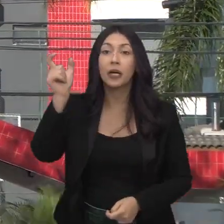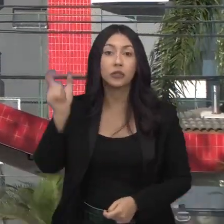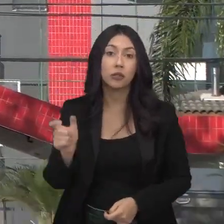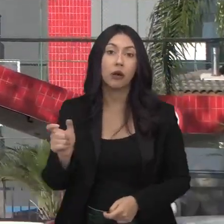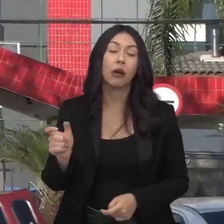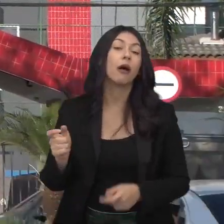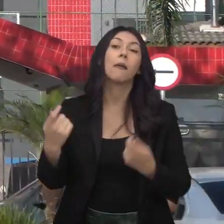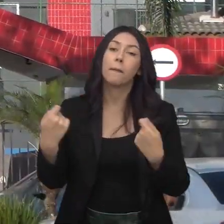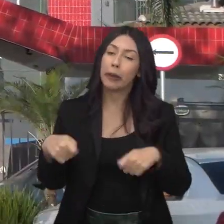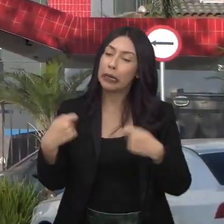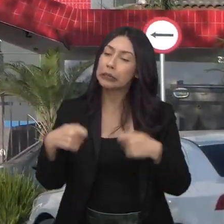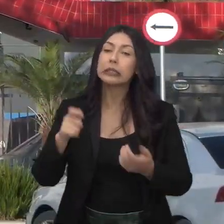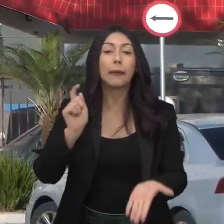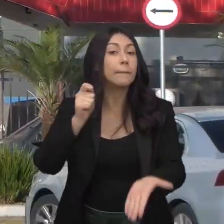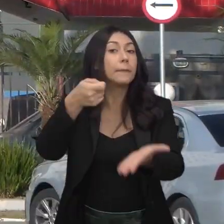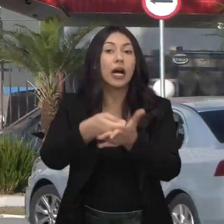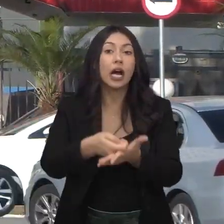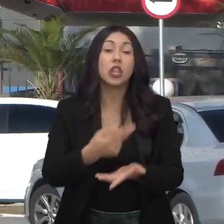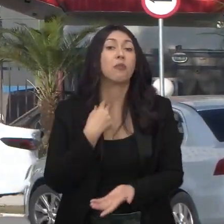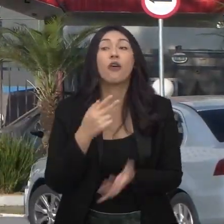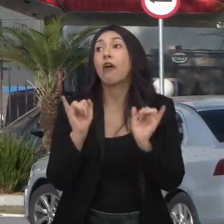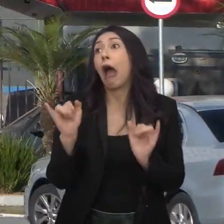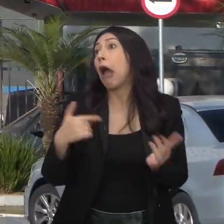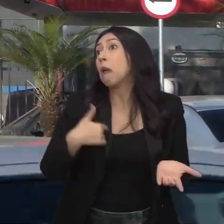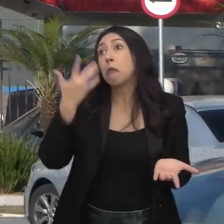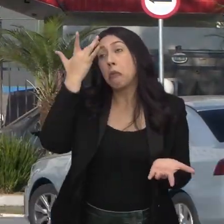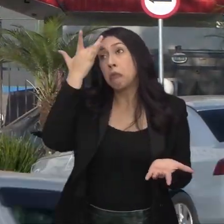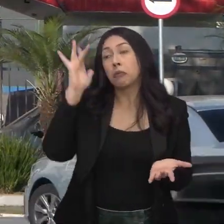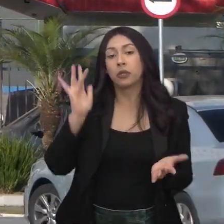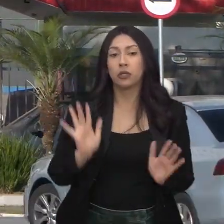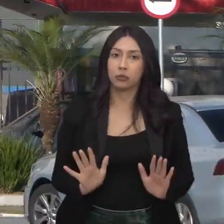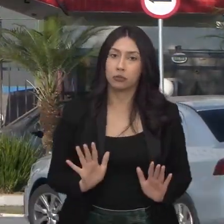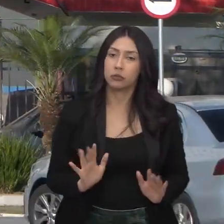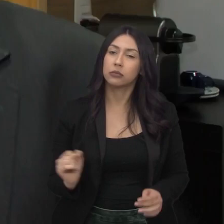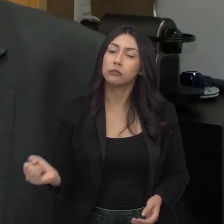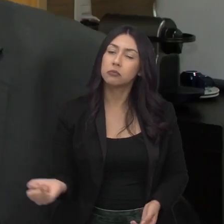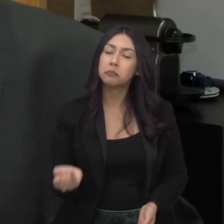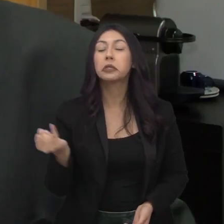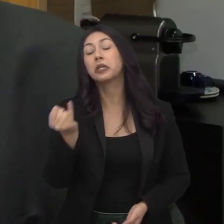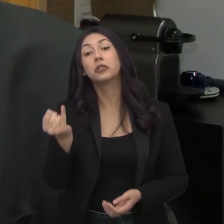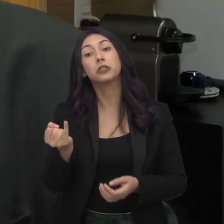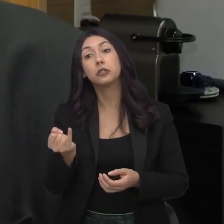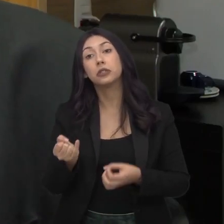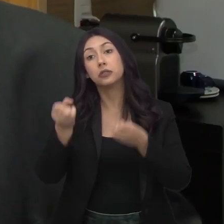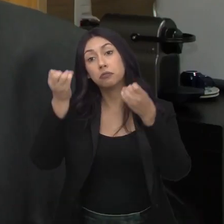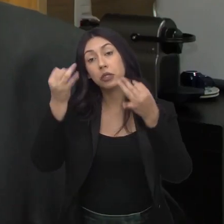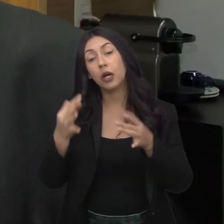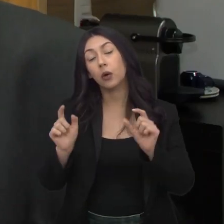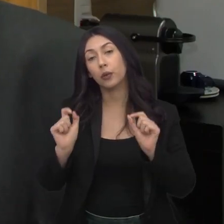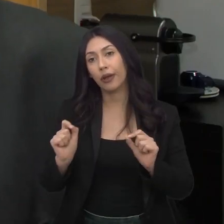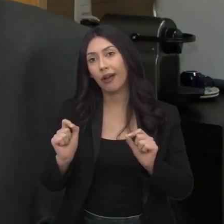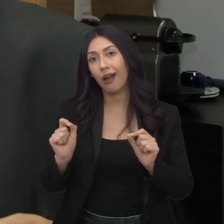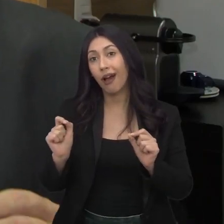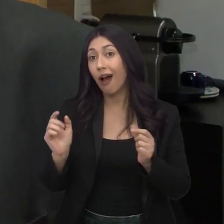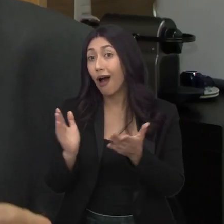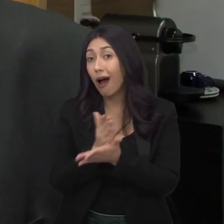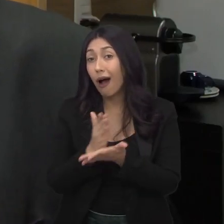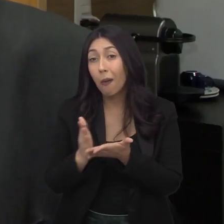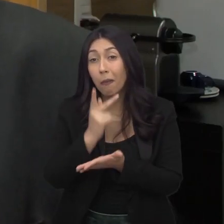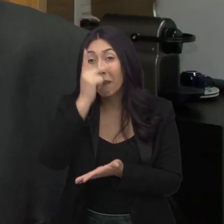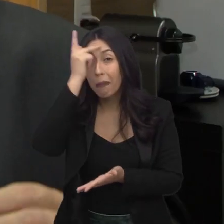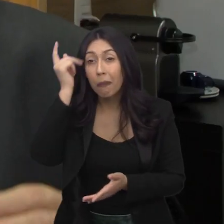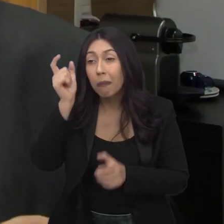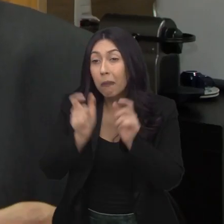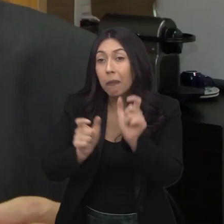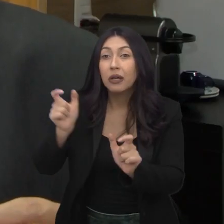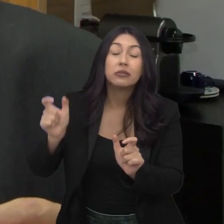o morador nunca pode alegar falta de conhecimento da cobrança. É importante esclarecer, muitos